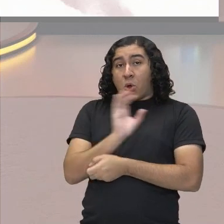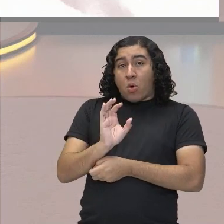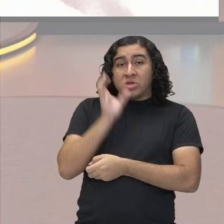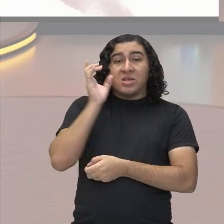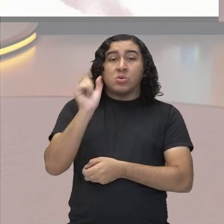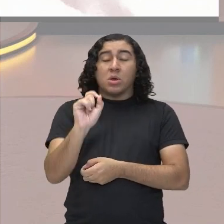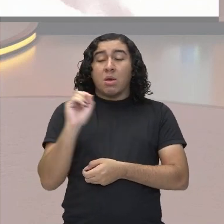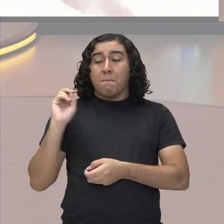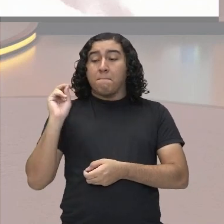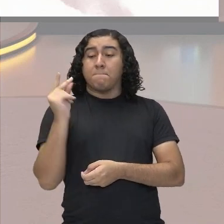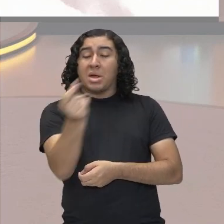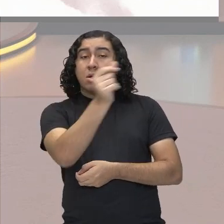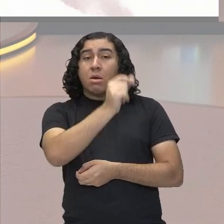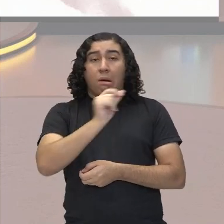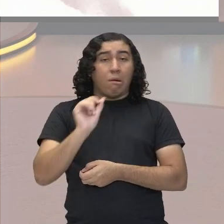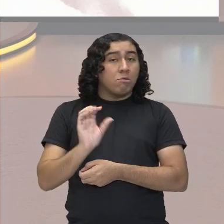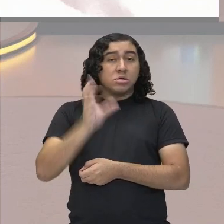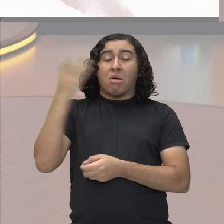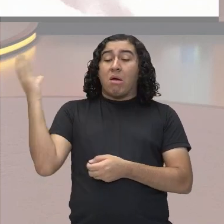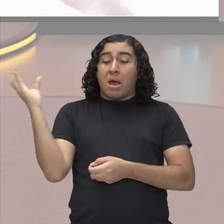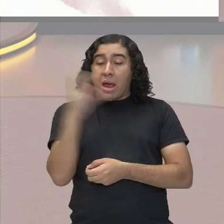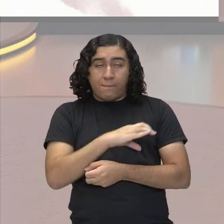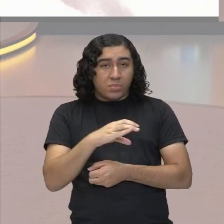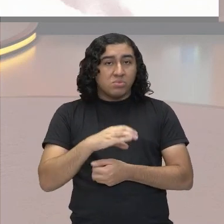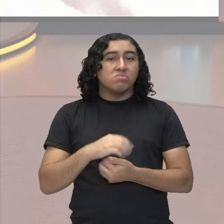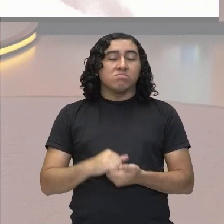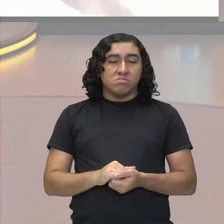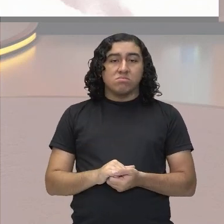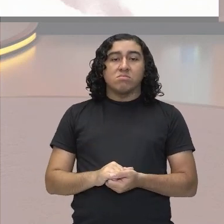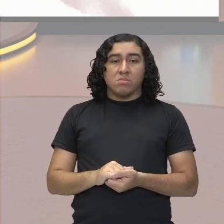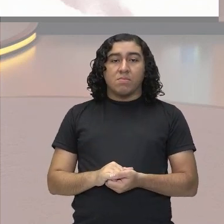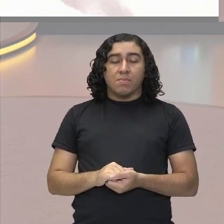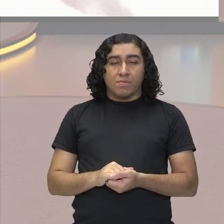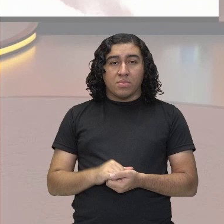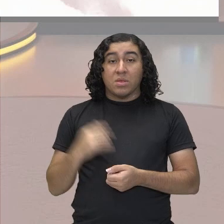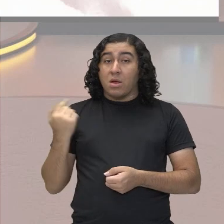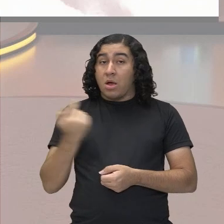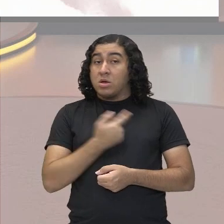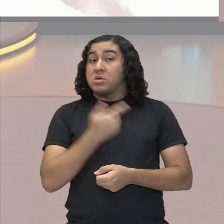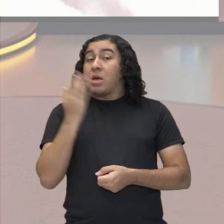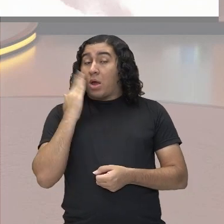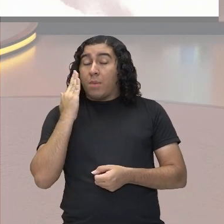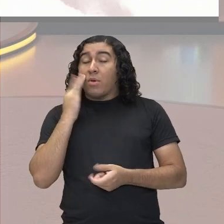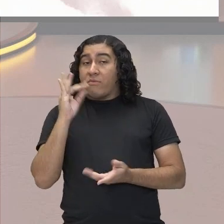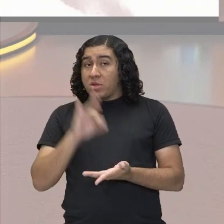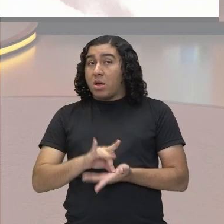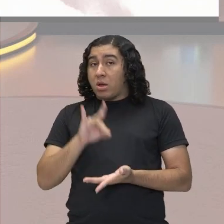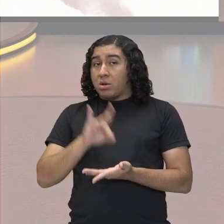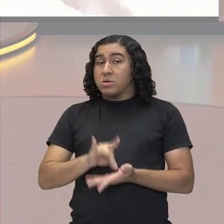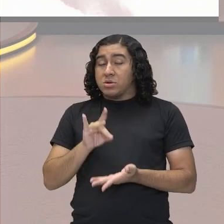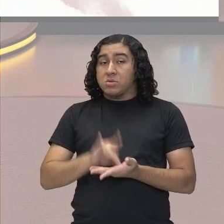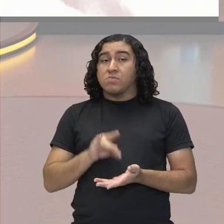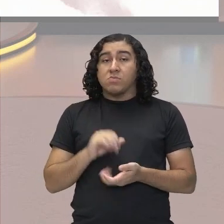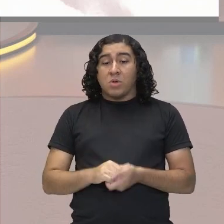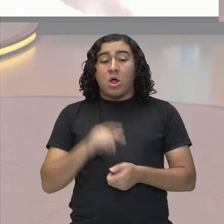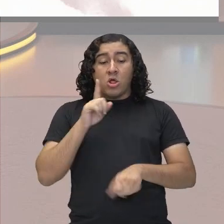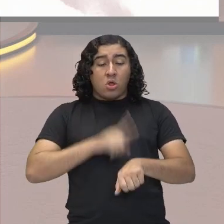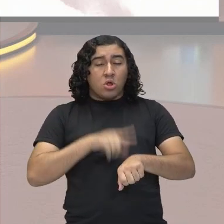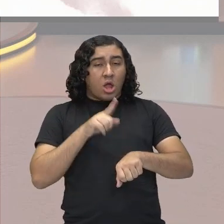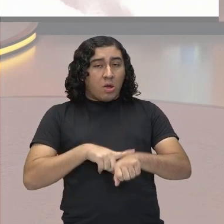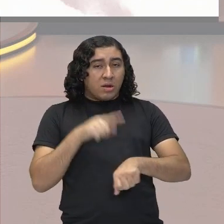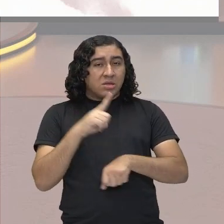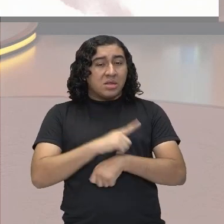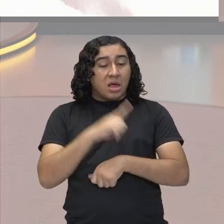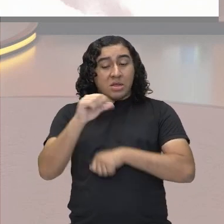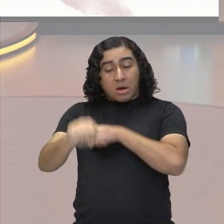numa velocidade nunca vista antes. Né? Nós sabemos bem disso daí. A cada momento as coisas